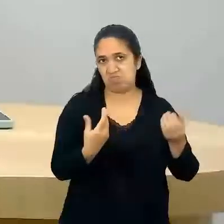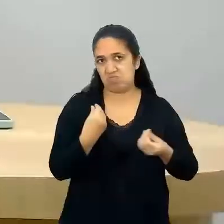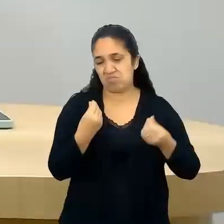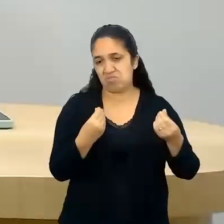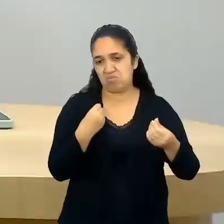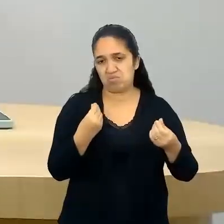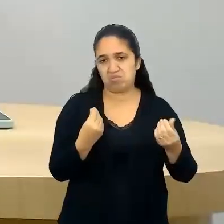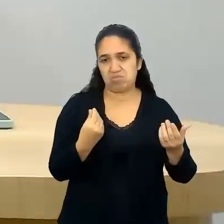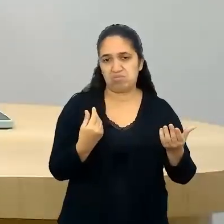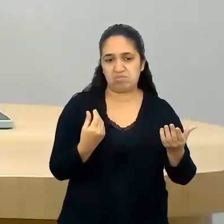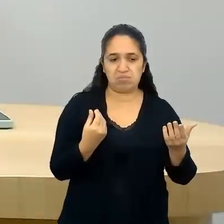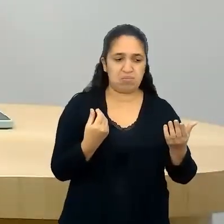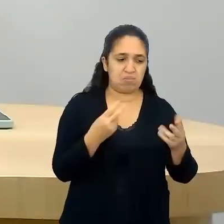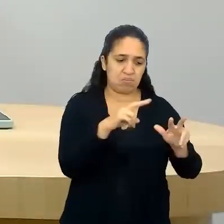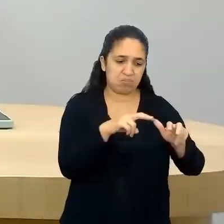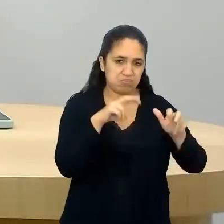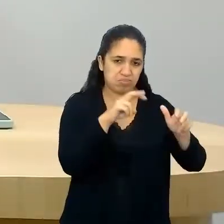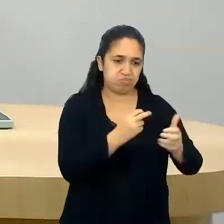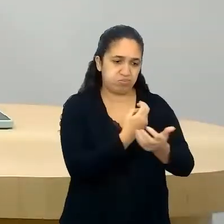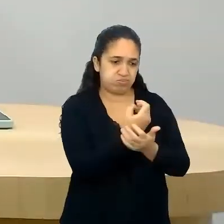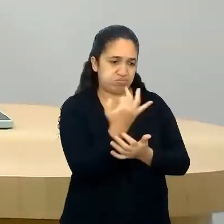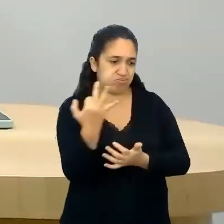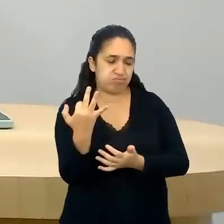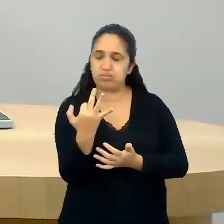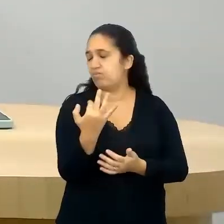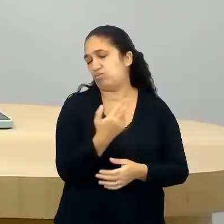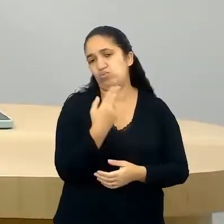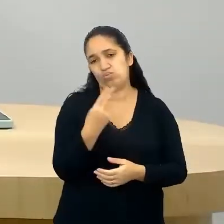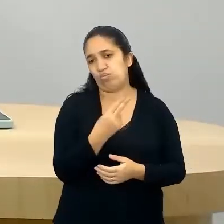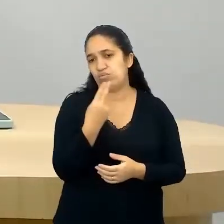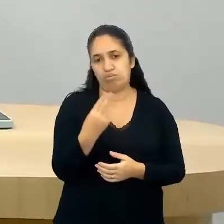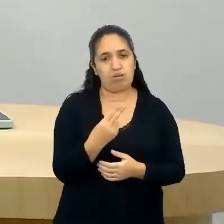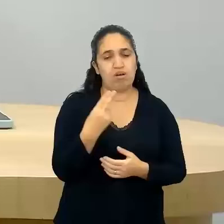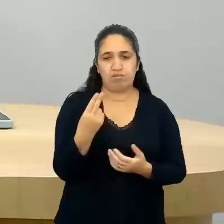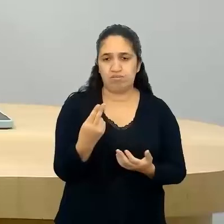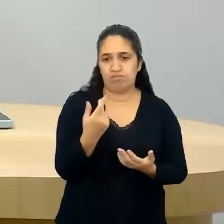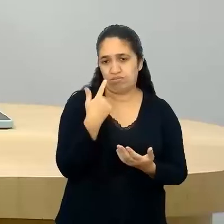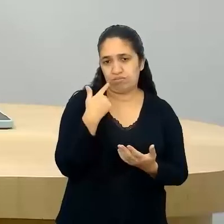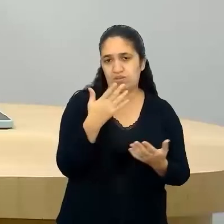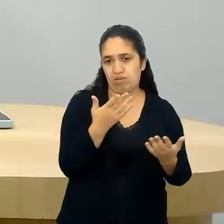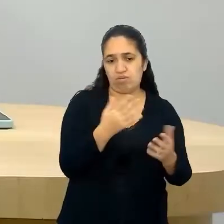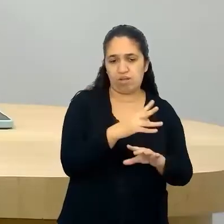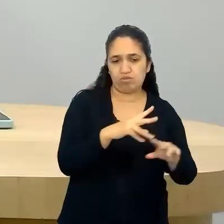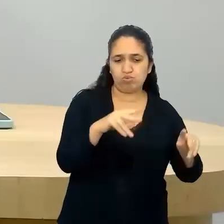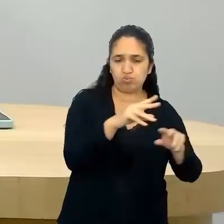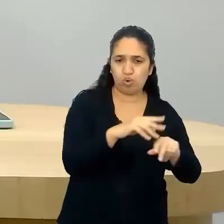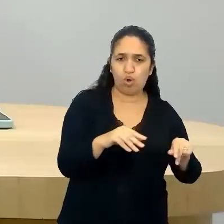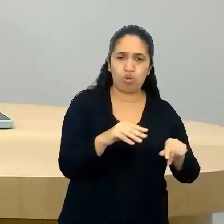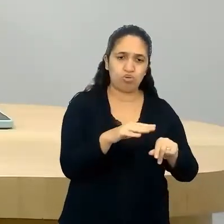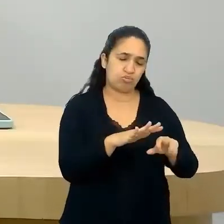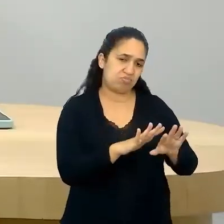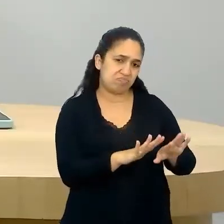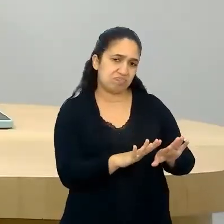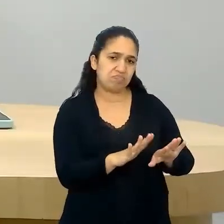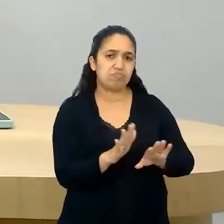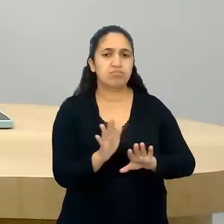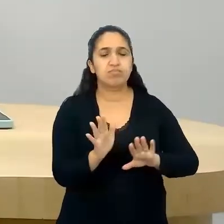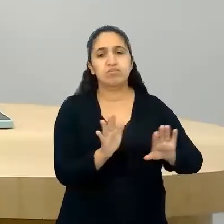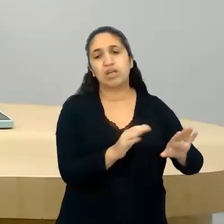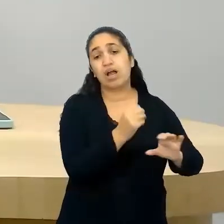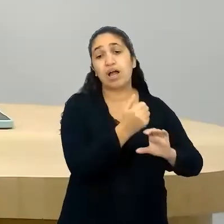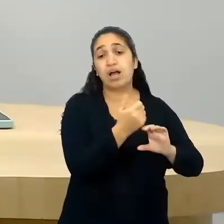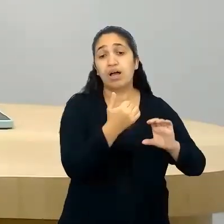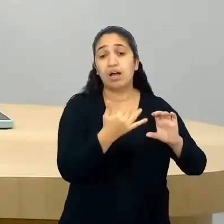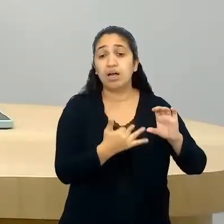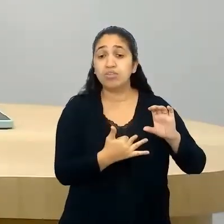para uma produção agrícola, por exemplo, né? Boa parte aí desses solos arenosos, né, ele tem